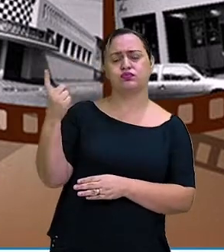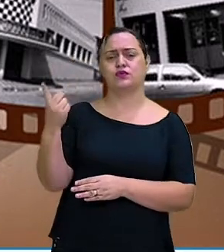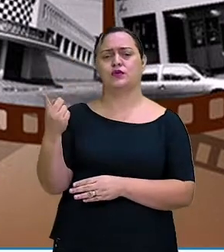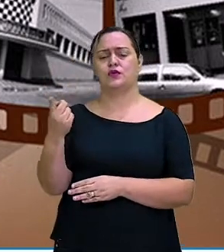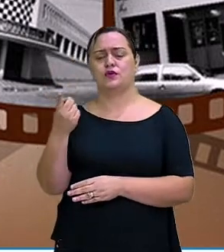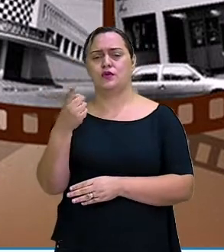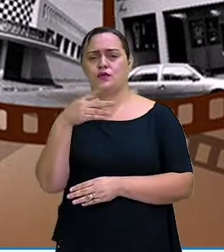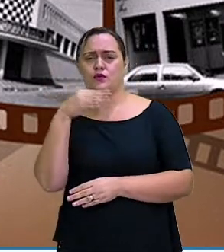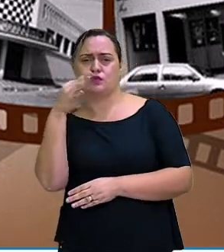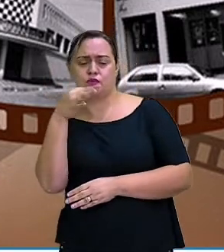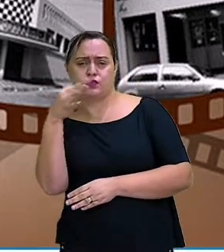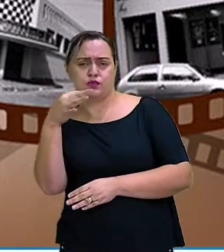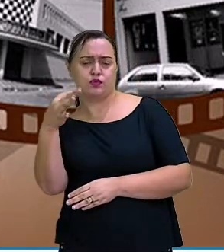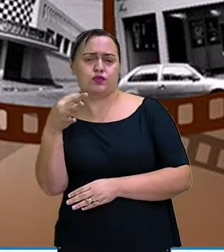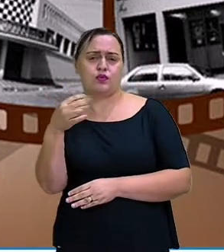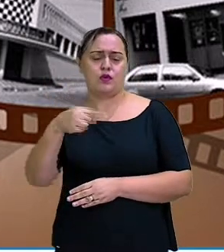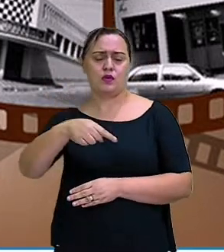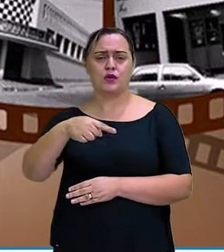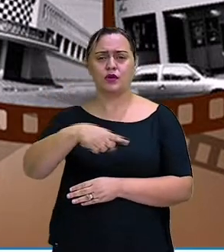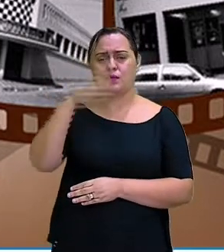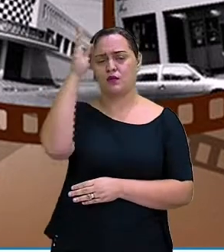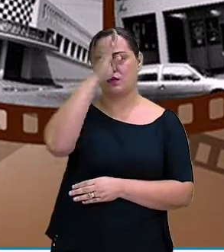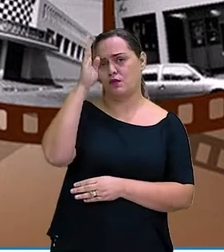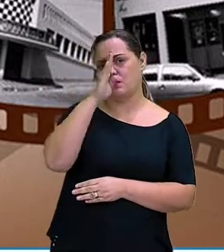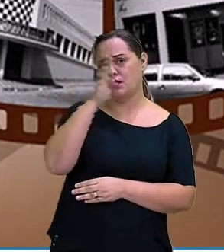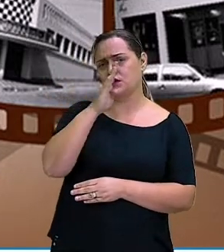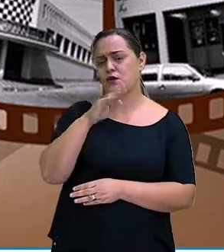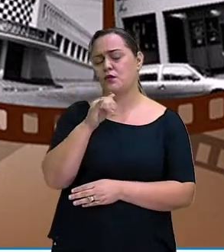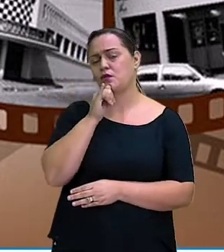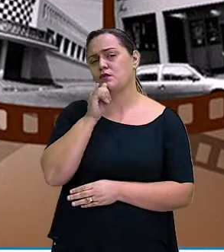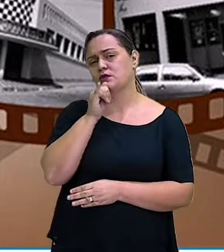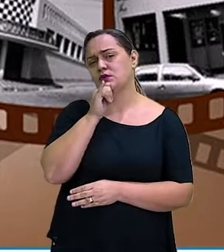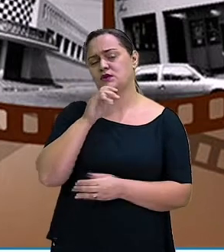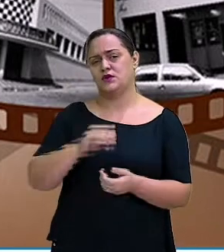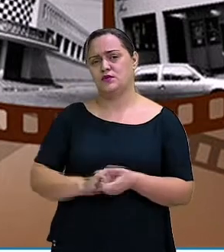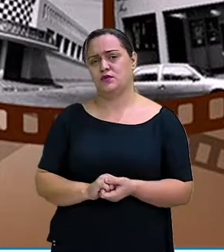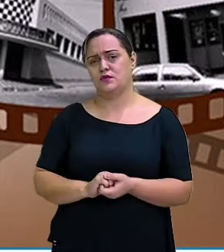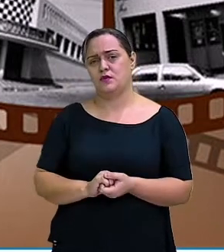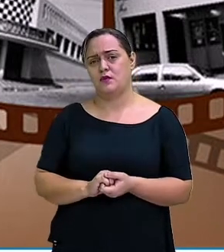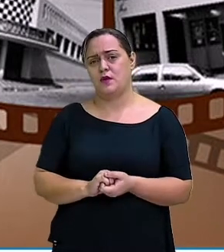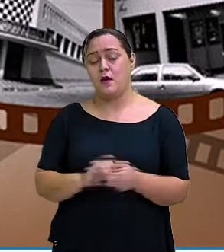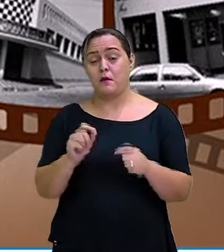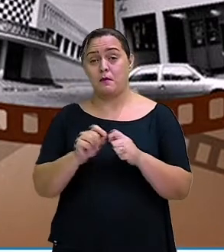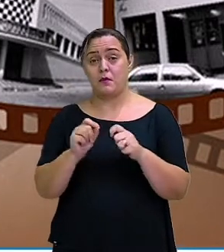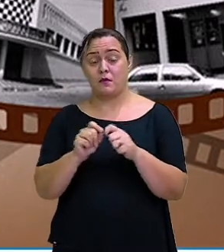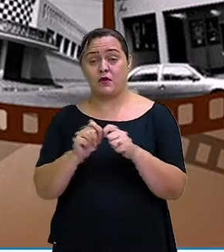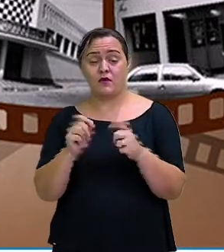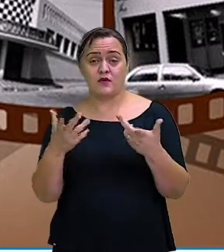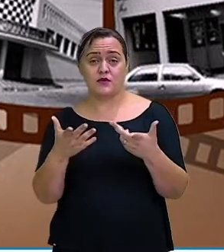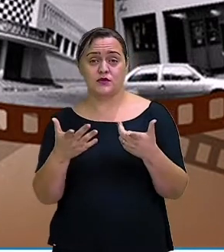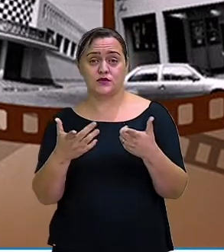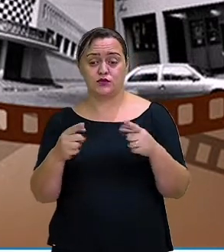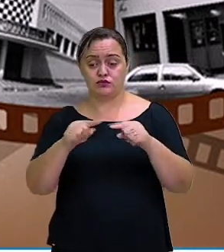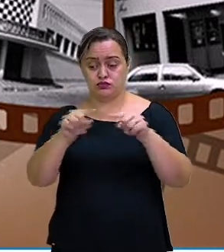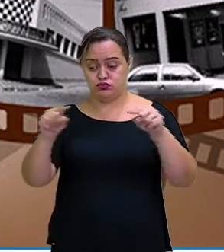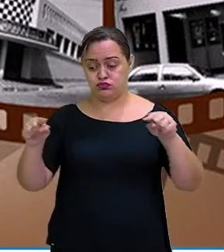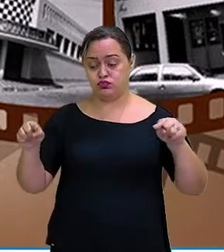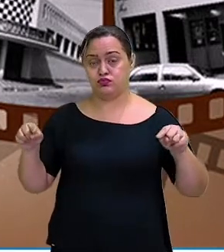Minas. A instalação de um laboratório de som era muito cara. Então, era caro também, Quando